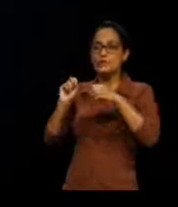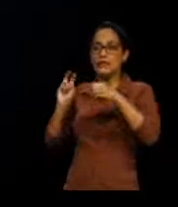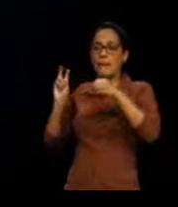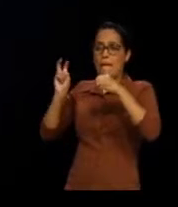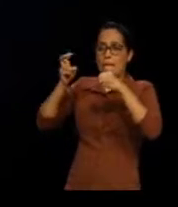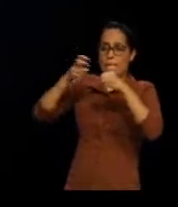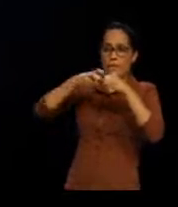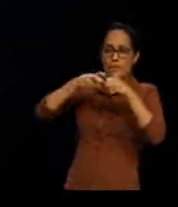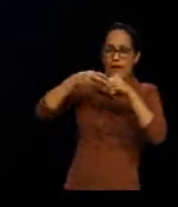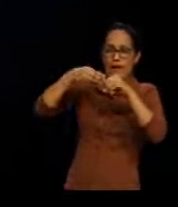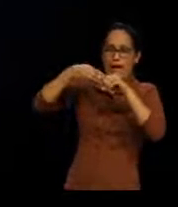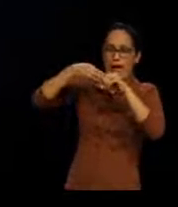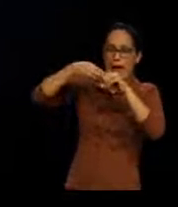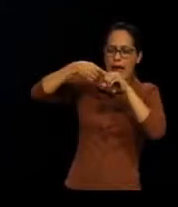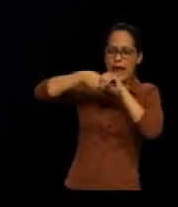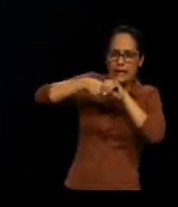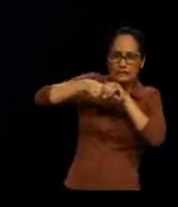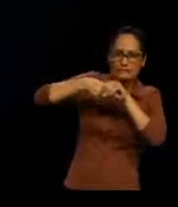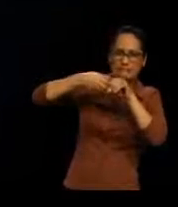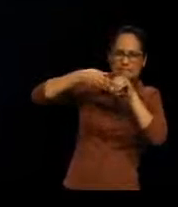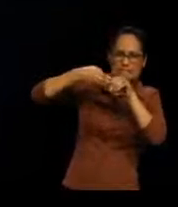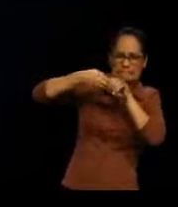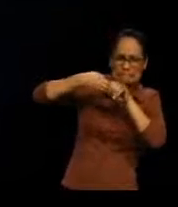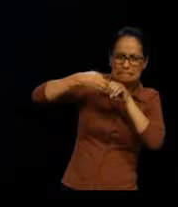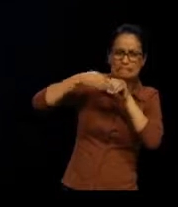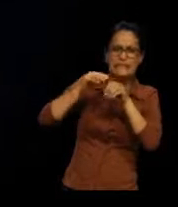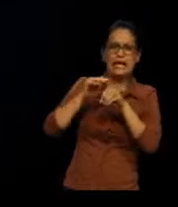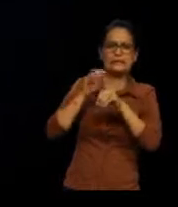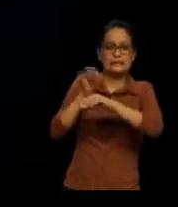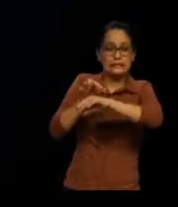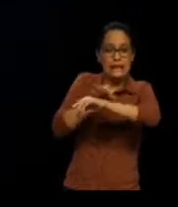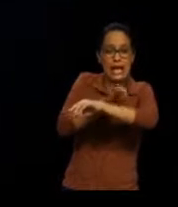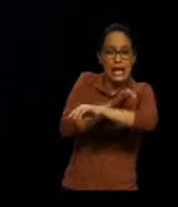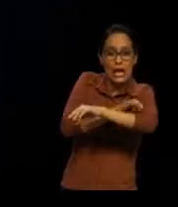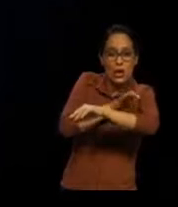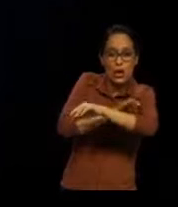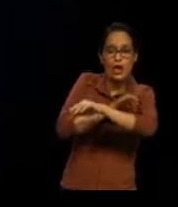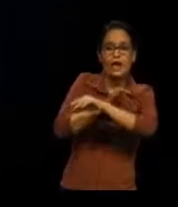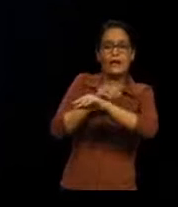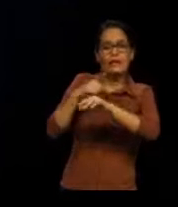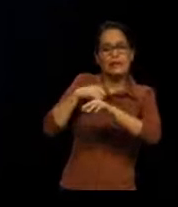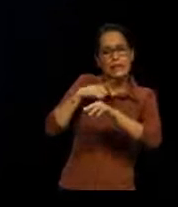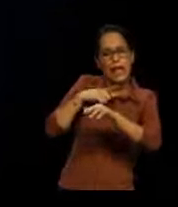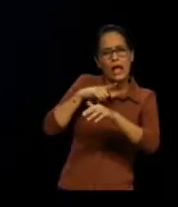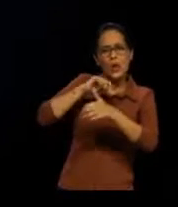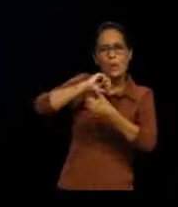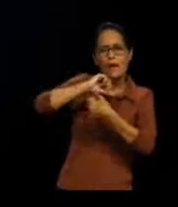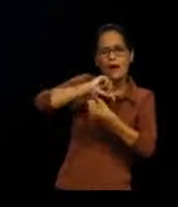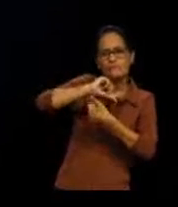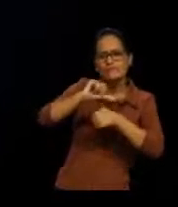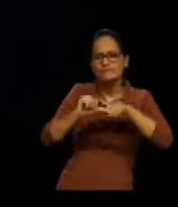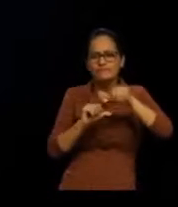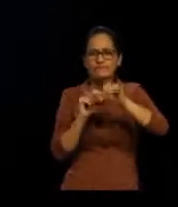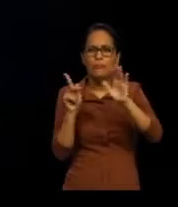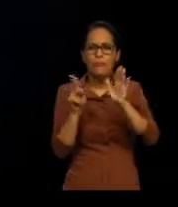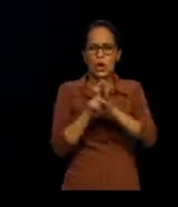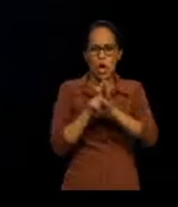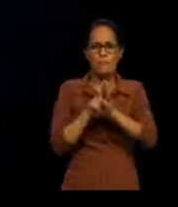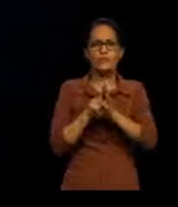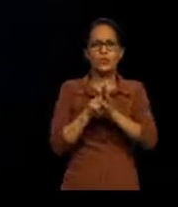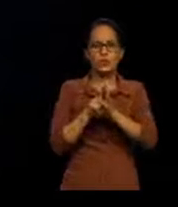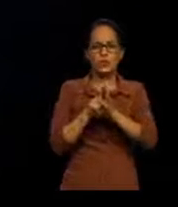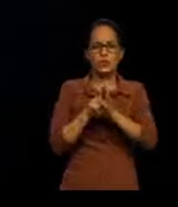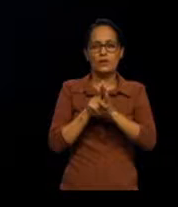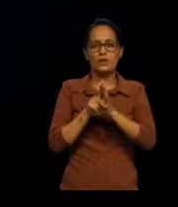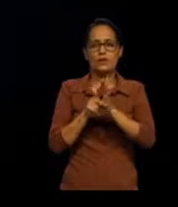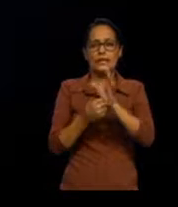de DNA. Através, então, da transcriptase reversa, vai moldar